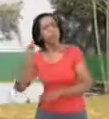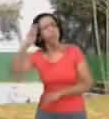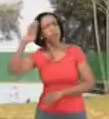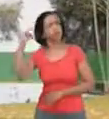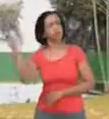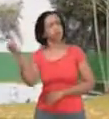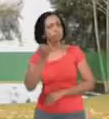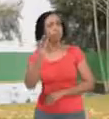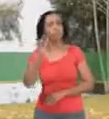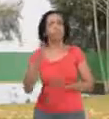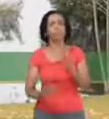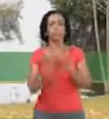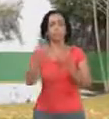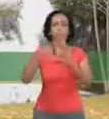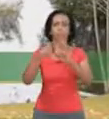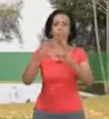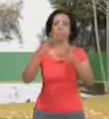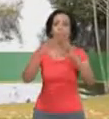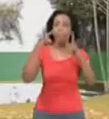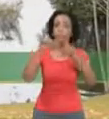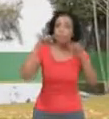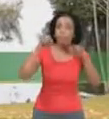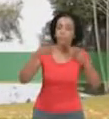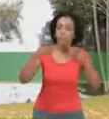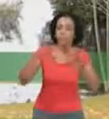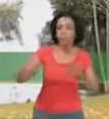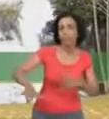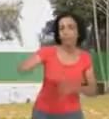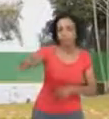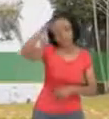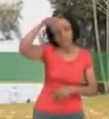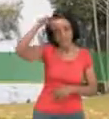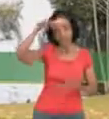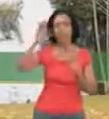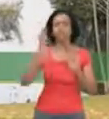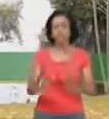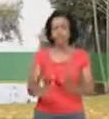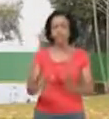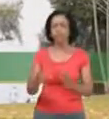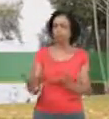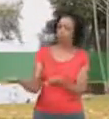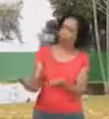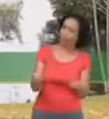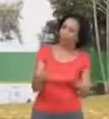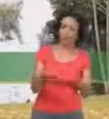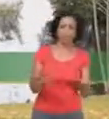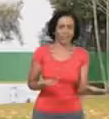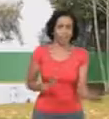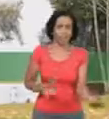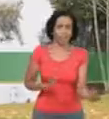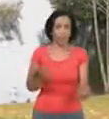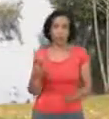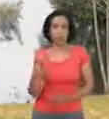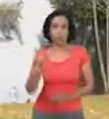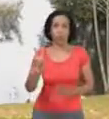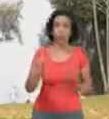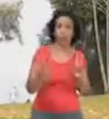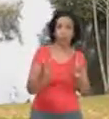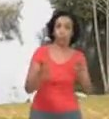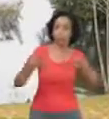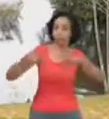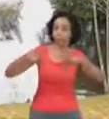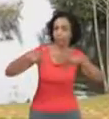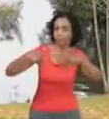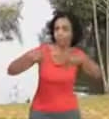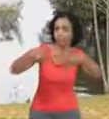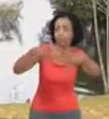principal de plantação de igreja aqui no estado do Amazonas, porque nós enviamos jovens de dois em dois